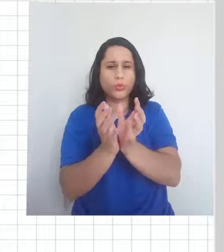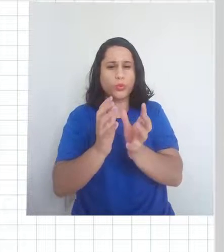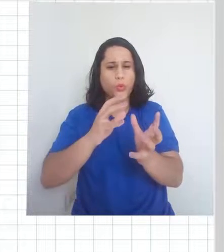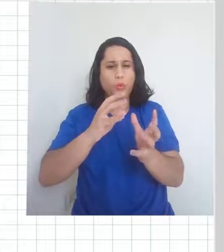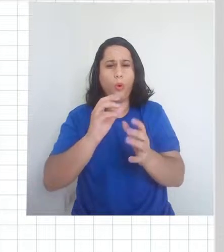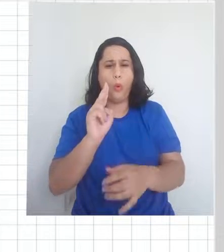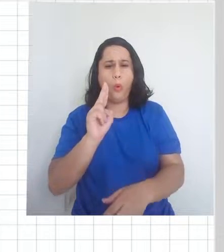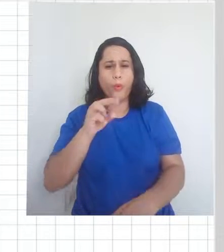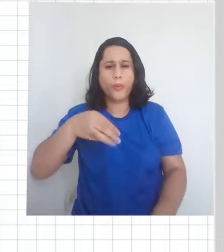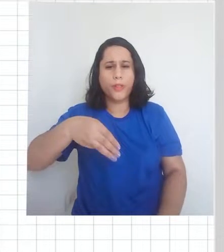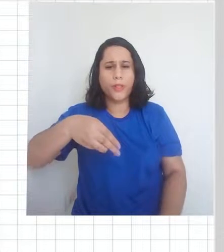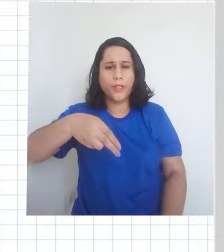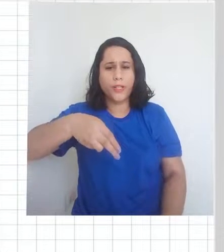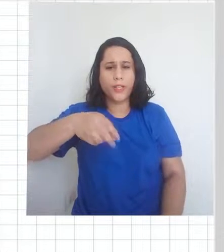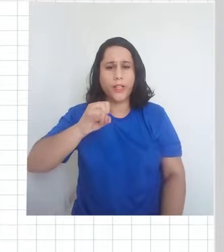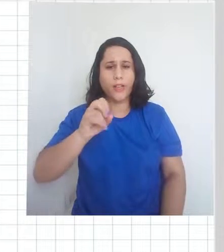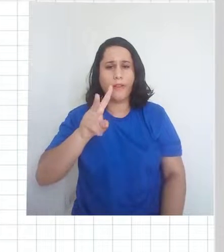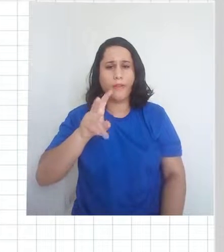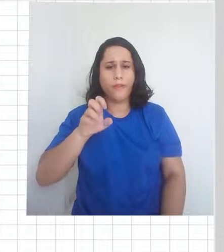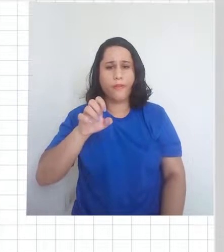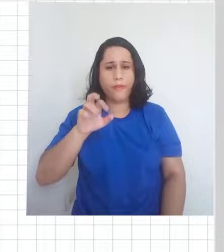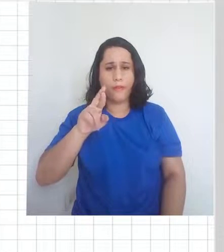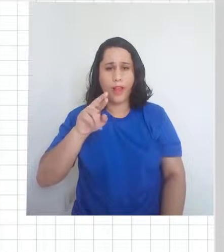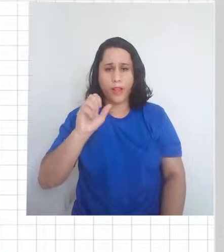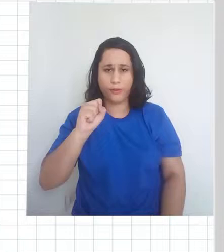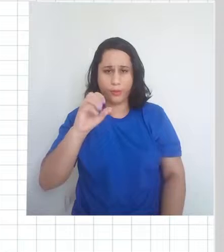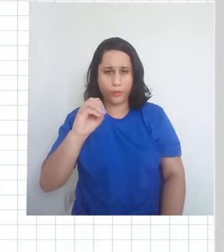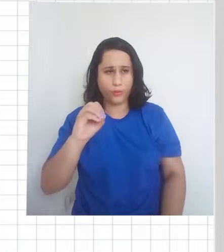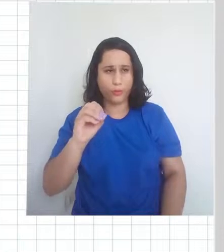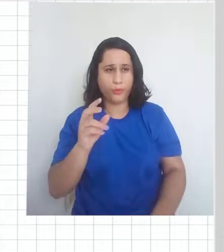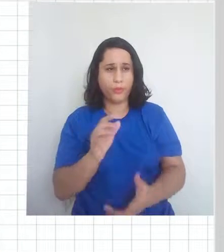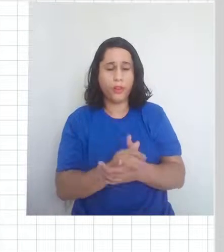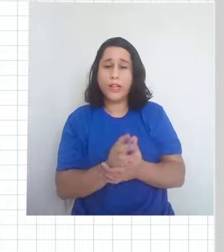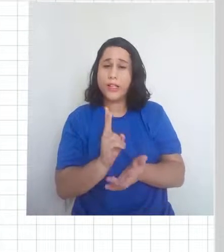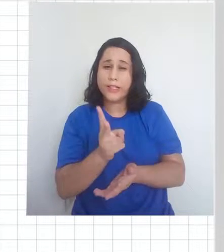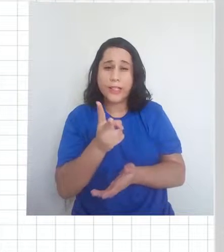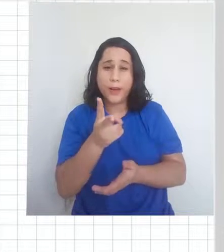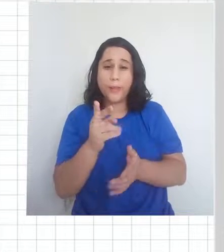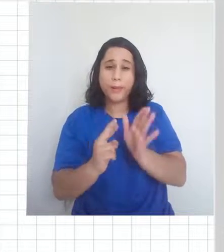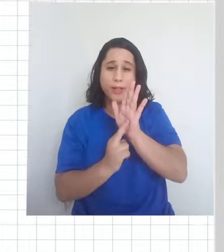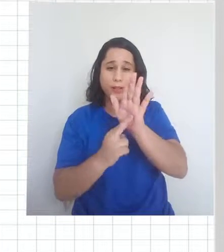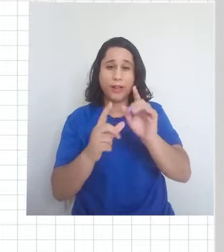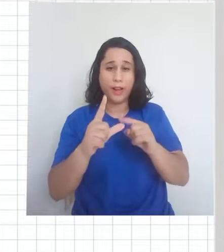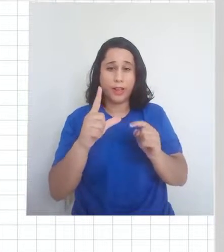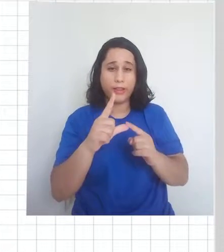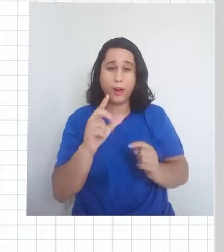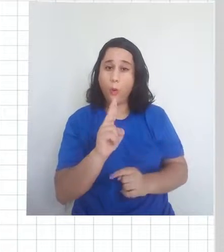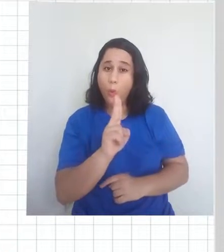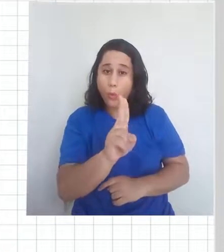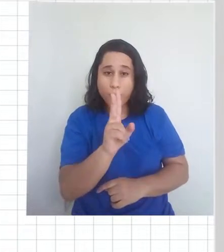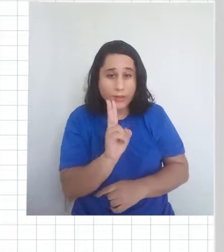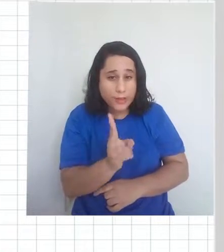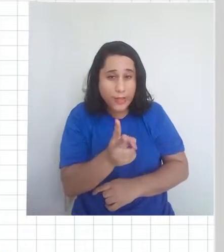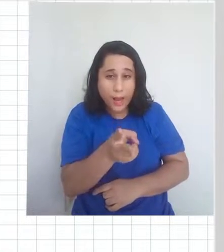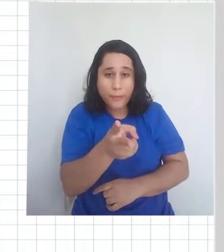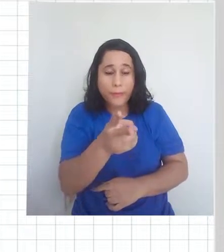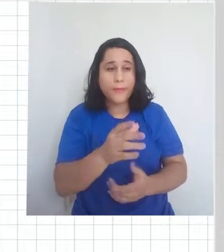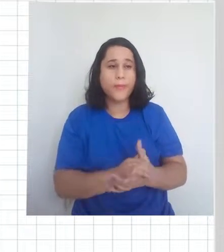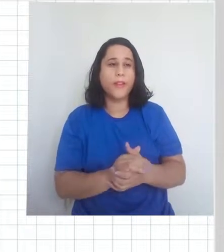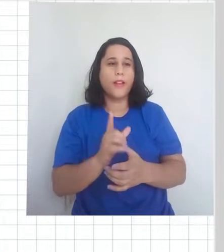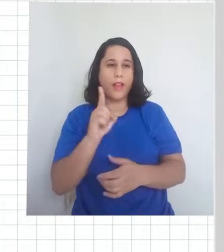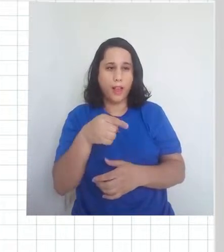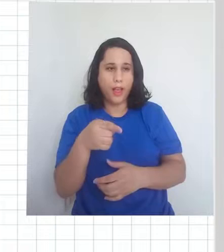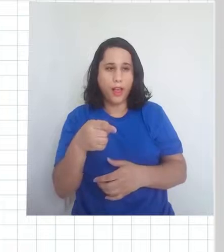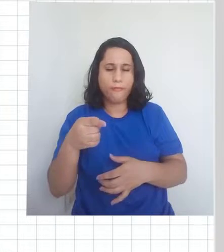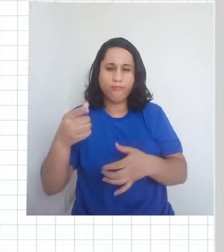o conjunto universo? O conjunto universo ele é sempre representado pela letra U, tá? E ela é a reunião,